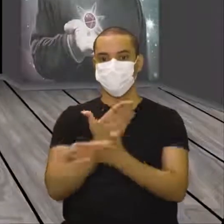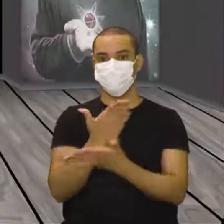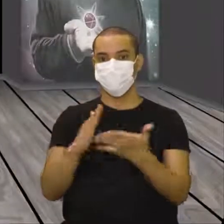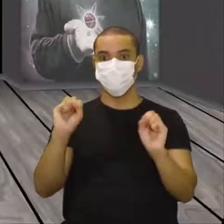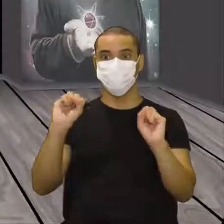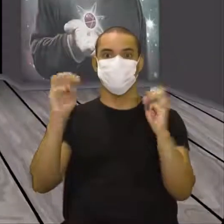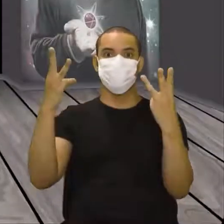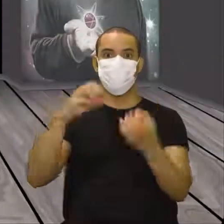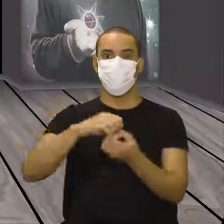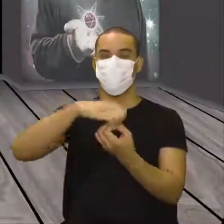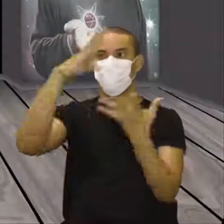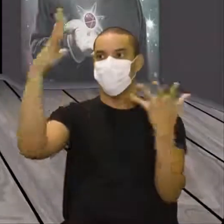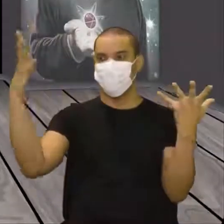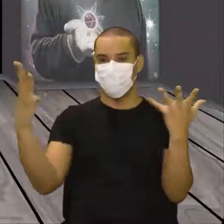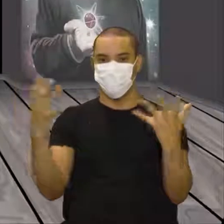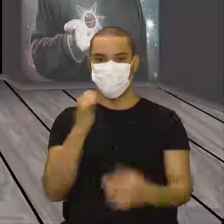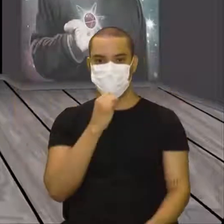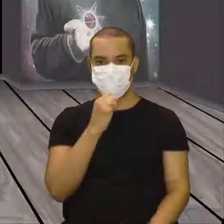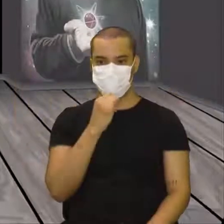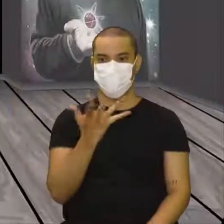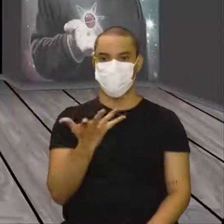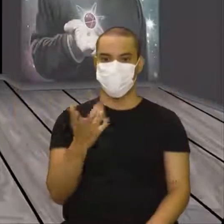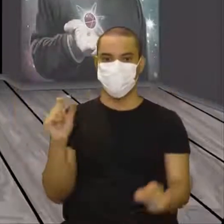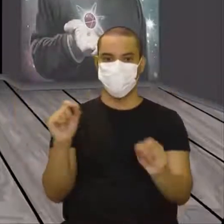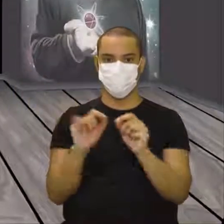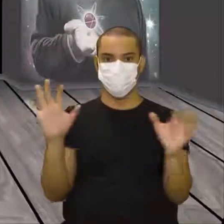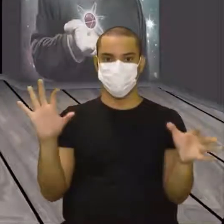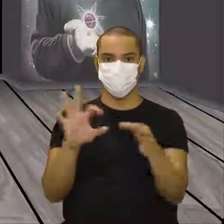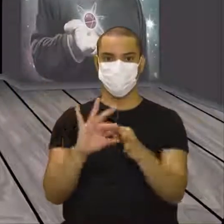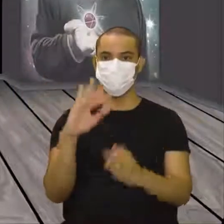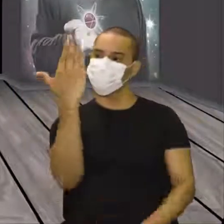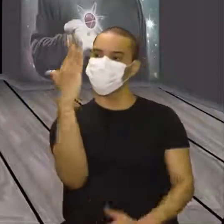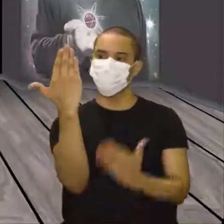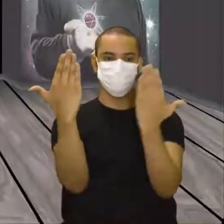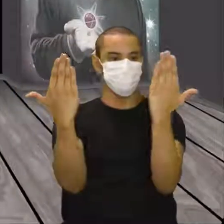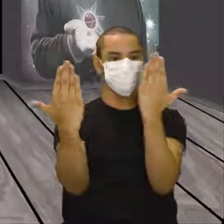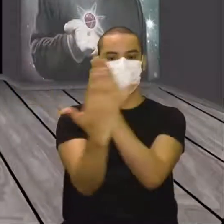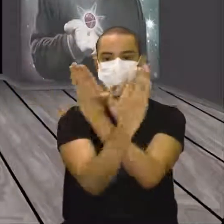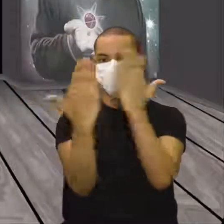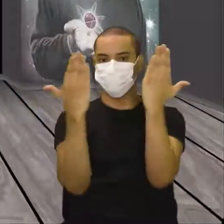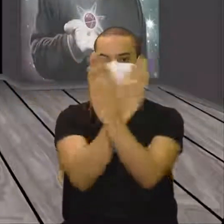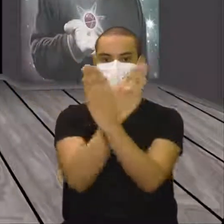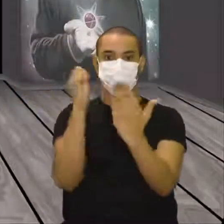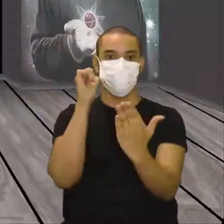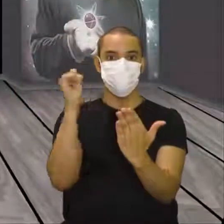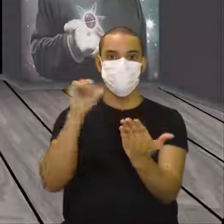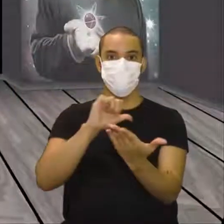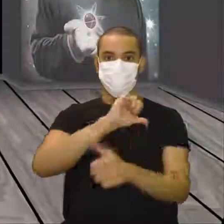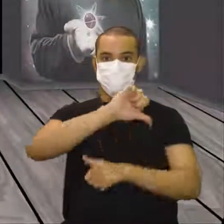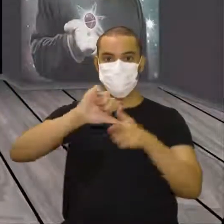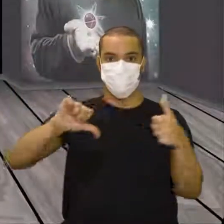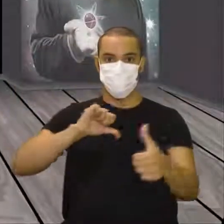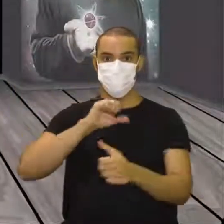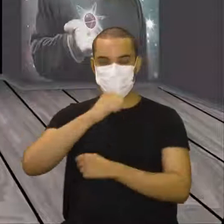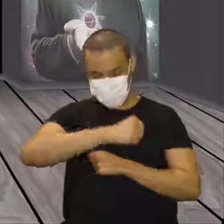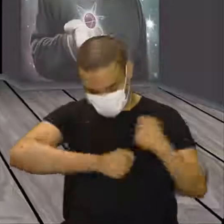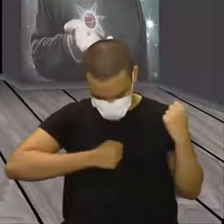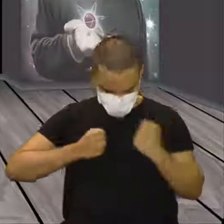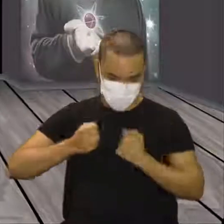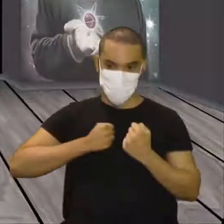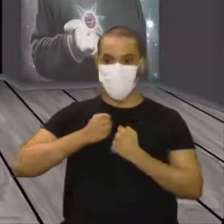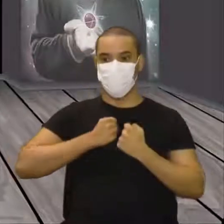parecendo mágica, por exemplo. Ah, associação de espelhos, existia monga lá, mulher que se transformava num gorila e tudo